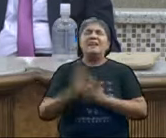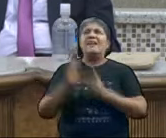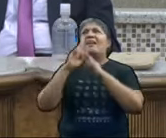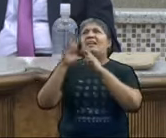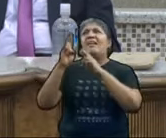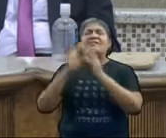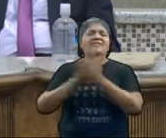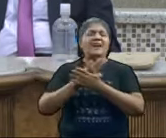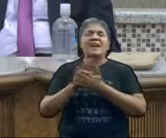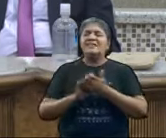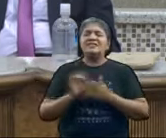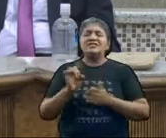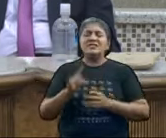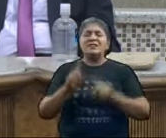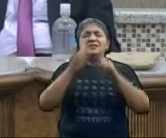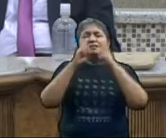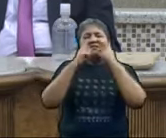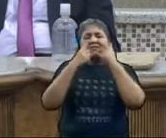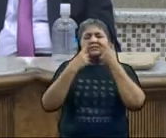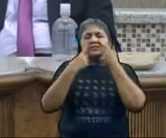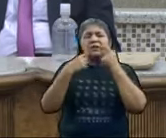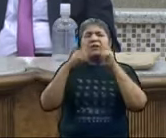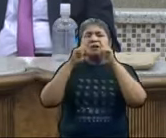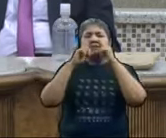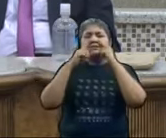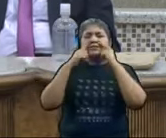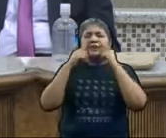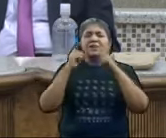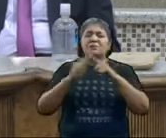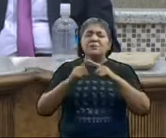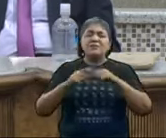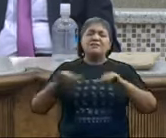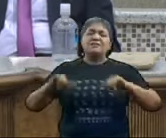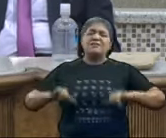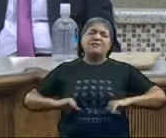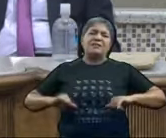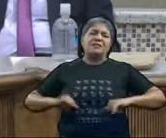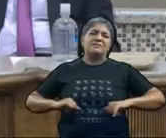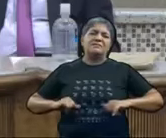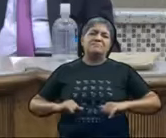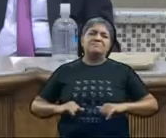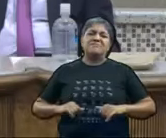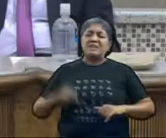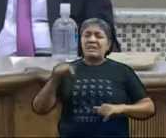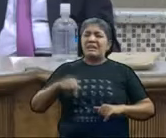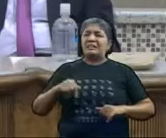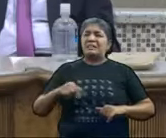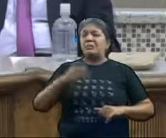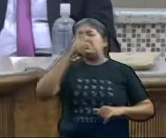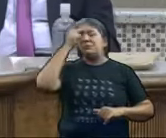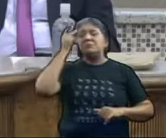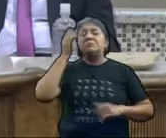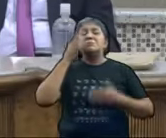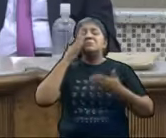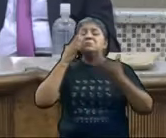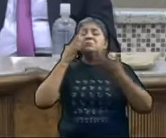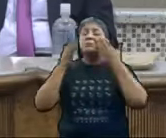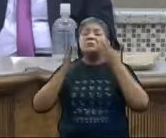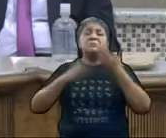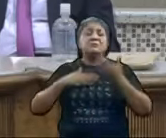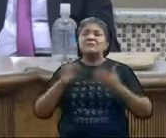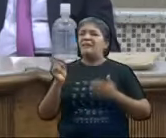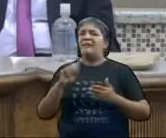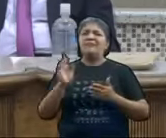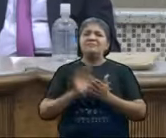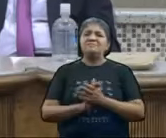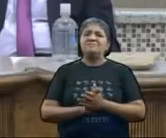nossas faces, a gente diz assim: essas lágrimas ninguém pode enxugar. Ninguém pode enxugar,